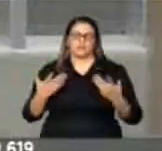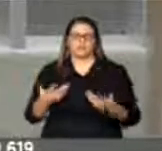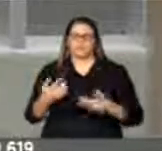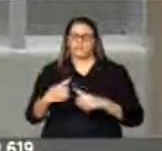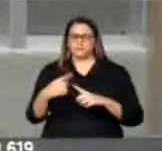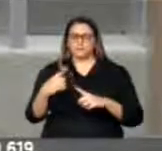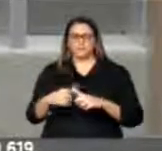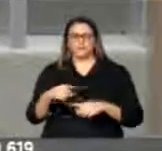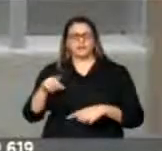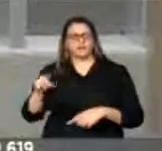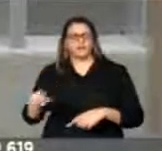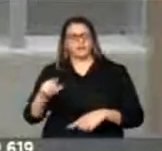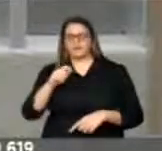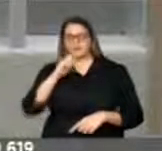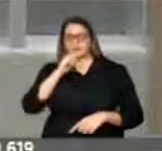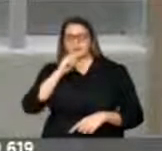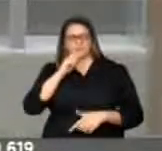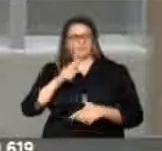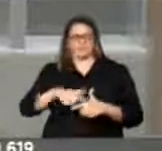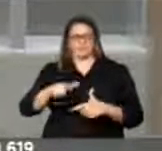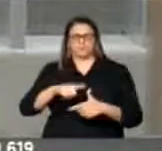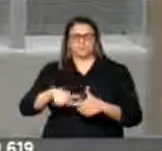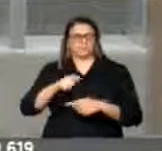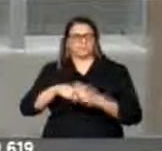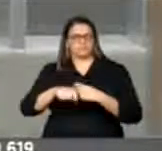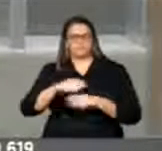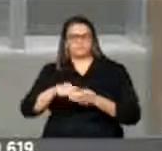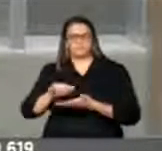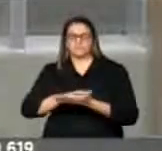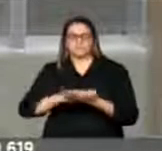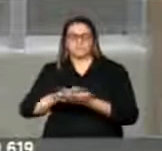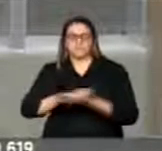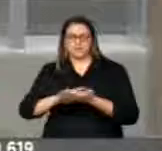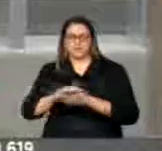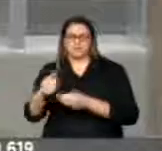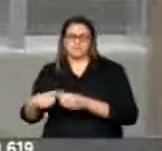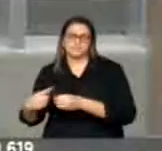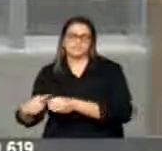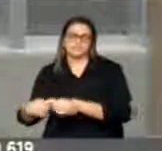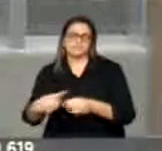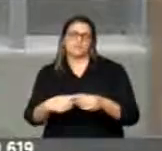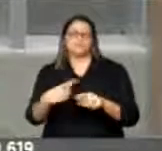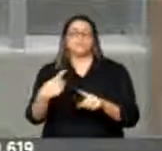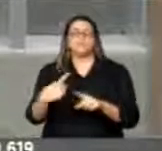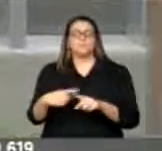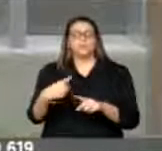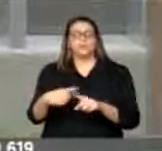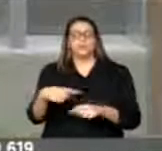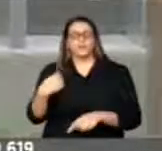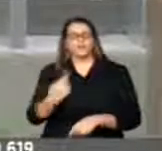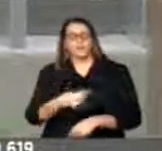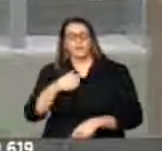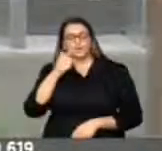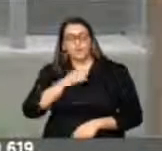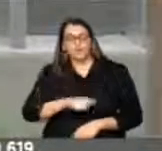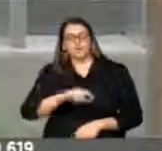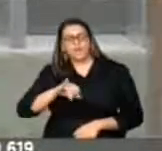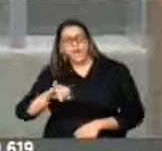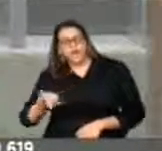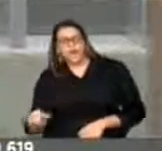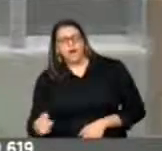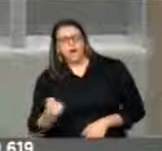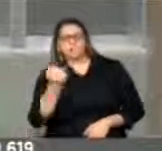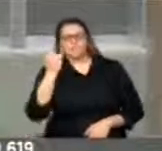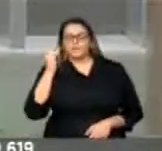não chegou a Petrolina, Juazeiro, Santa Maria, Cabrobó e a região, porque a gente pegou o restinho de água que tinha